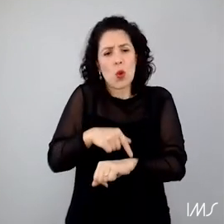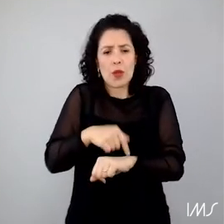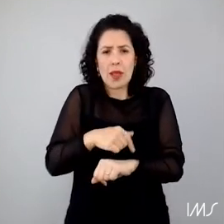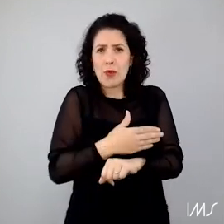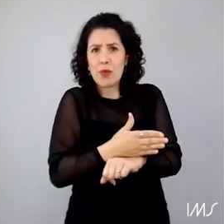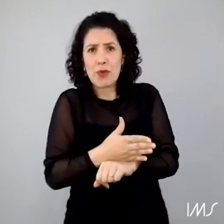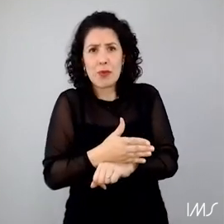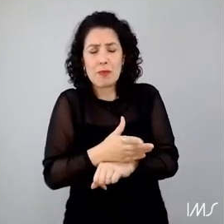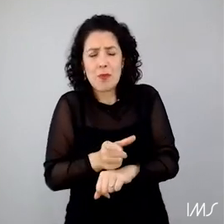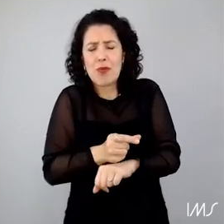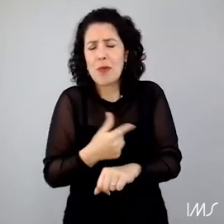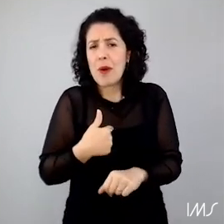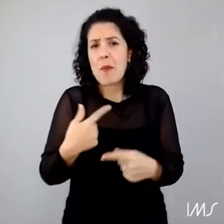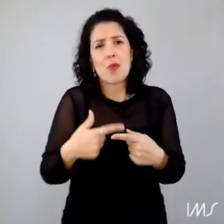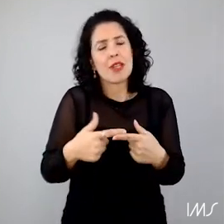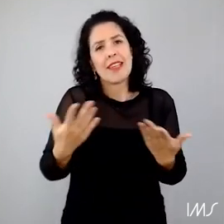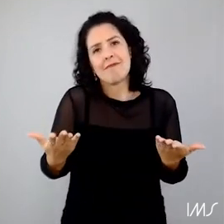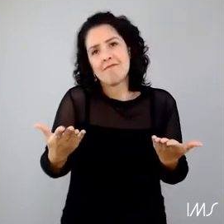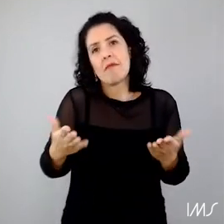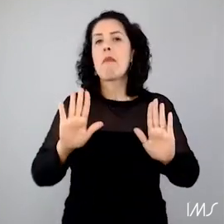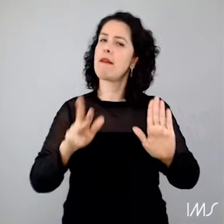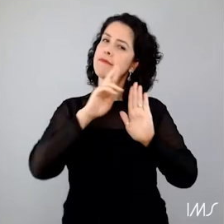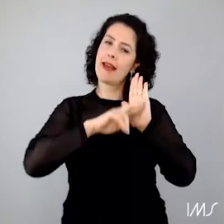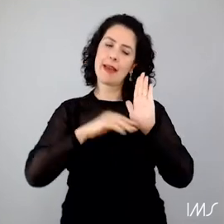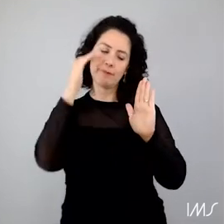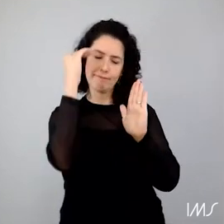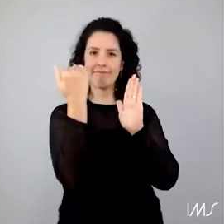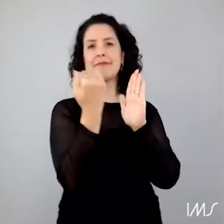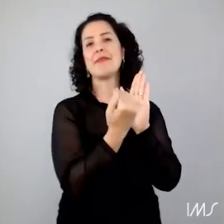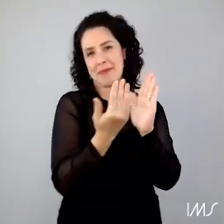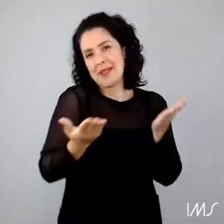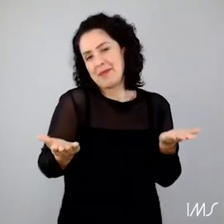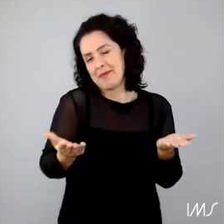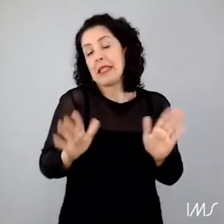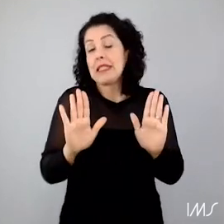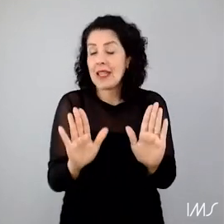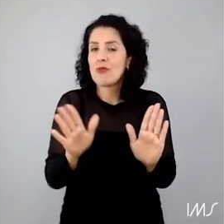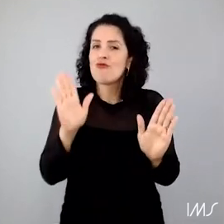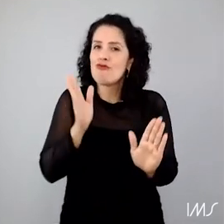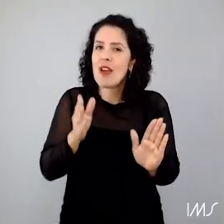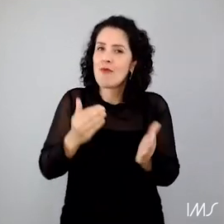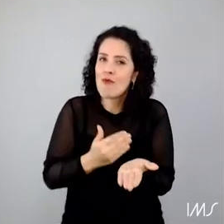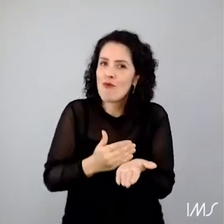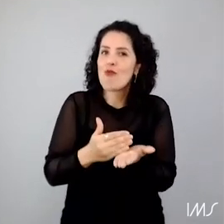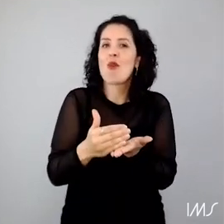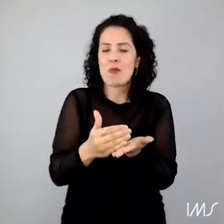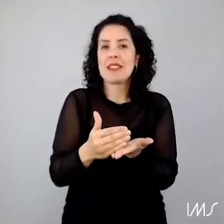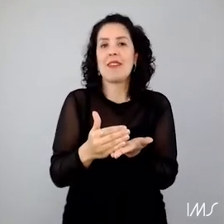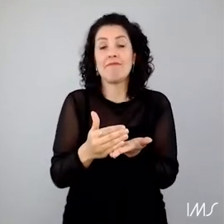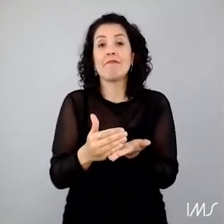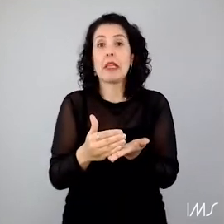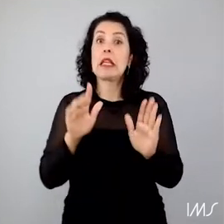essa apresentação, por mais curta que seja, mas são as regras do jogo. Então, sem mais delongas, digo